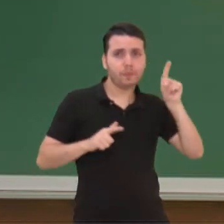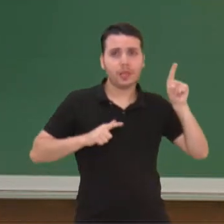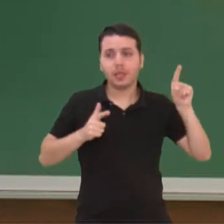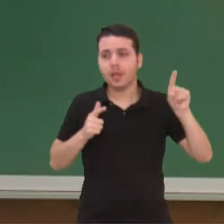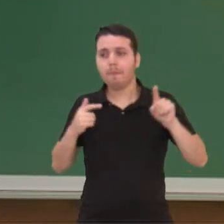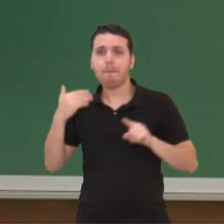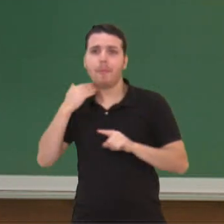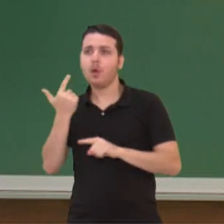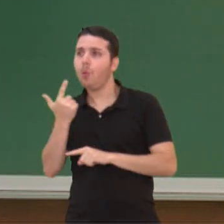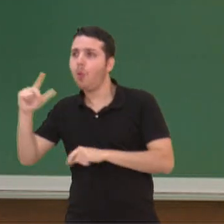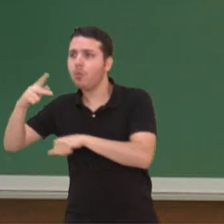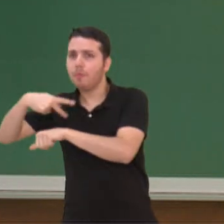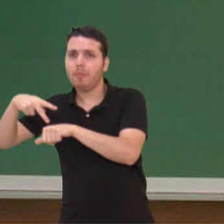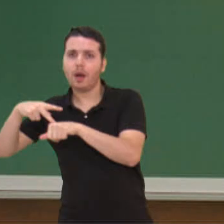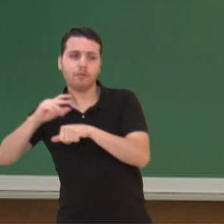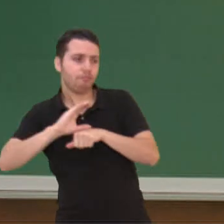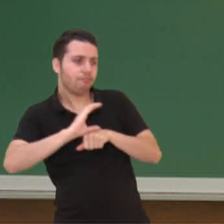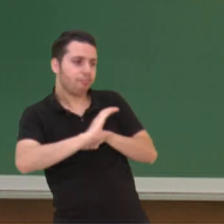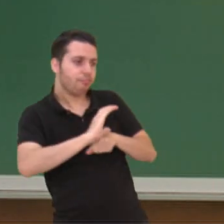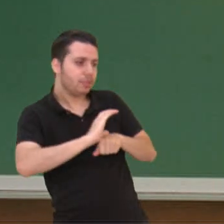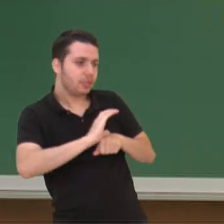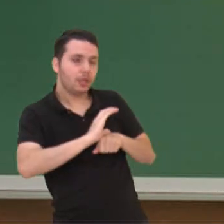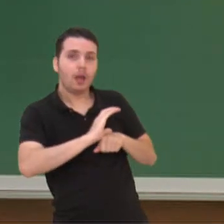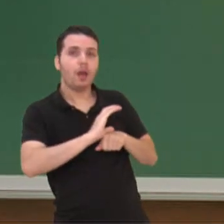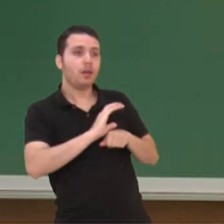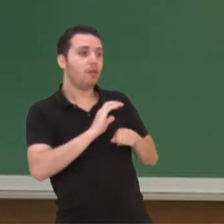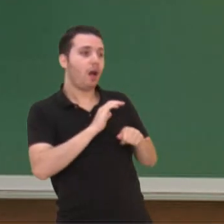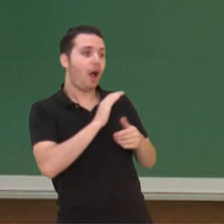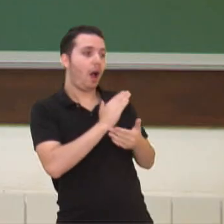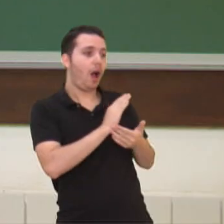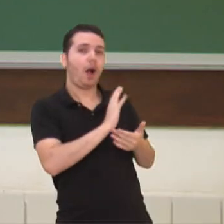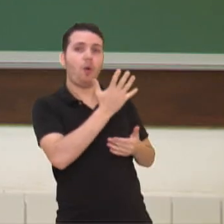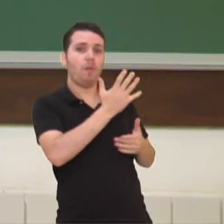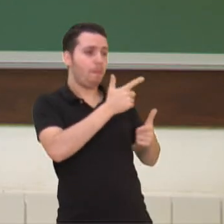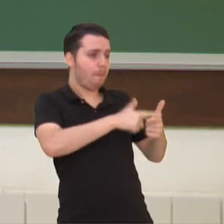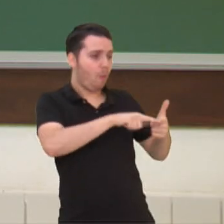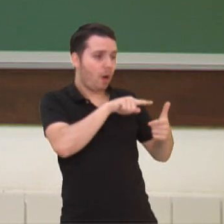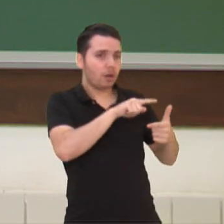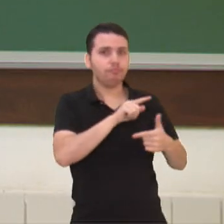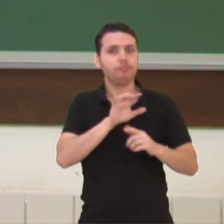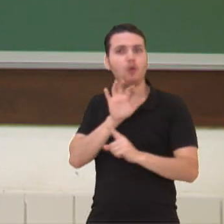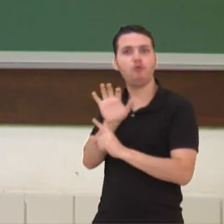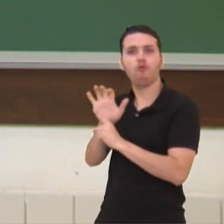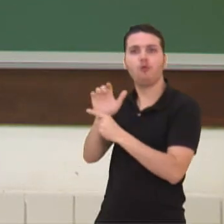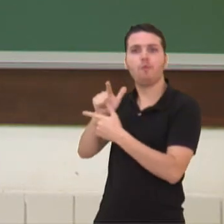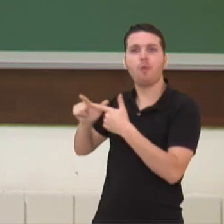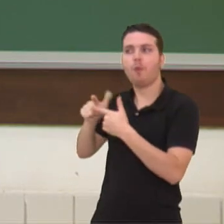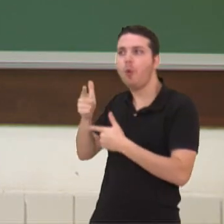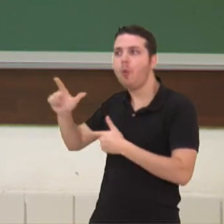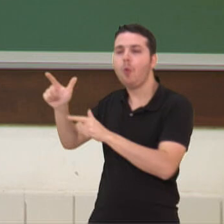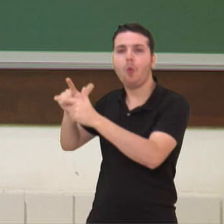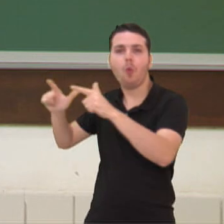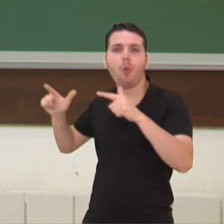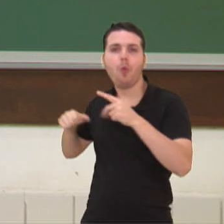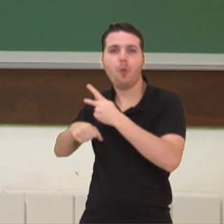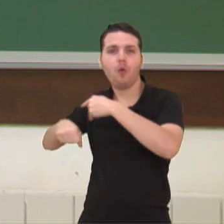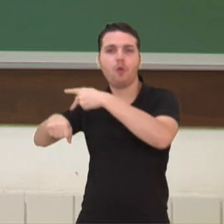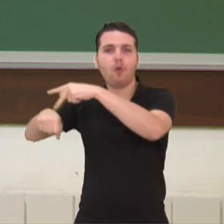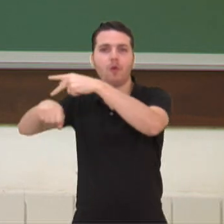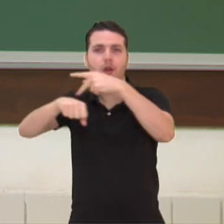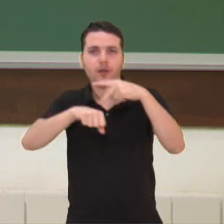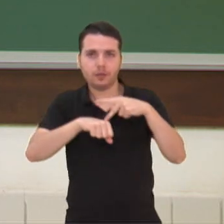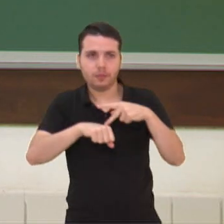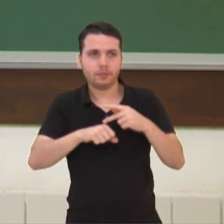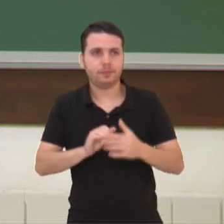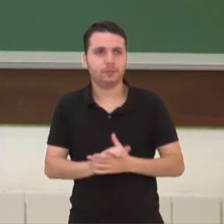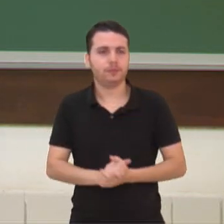outros países, então a crise se instalou e acabou pulverizada aí, né? Influenciando, chegando